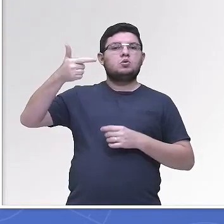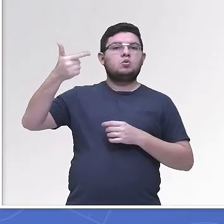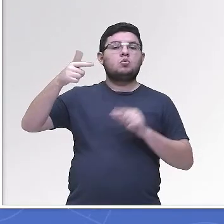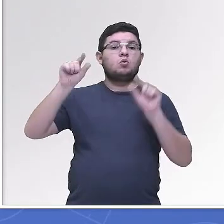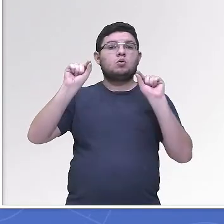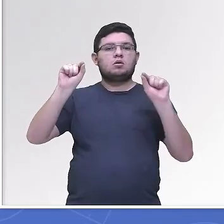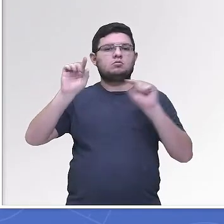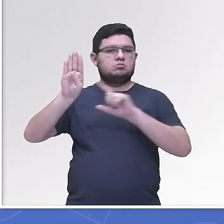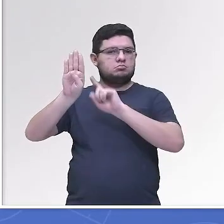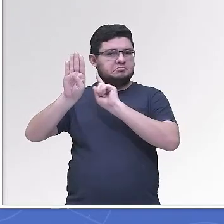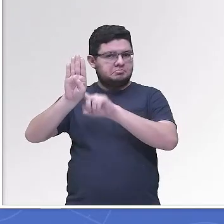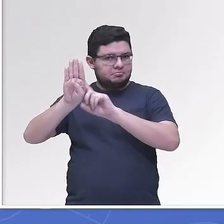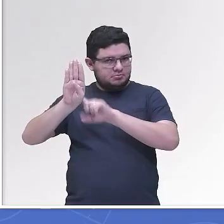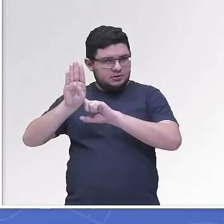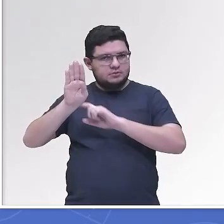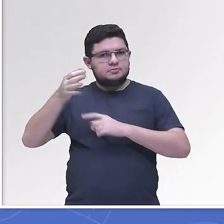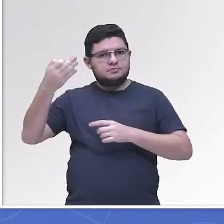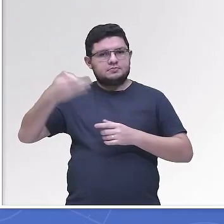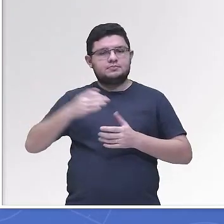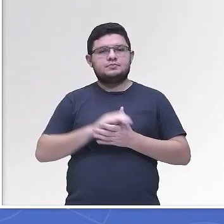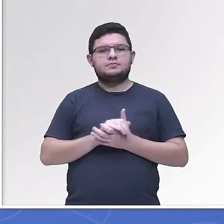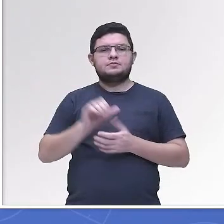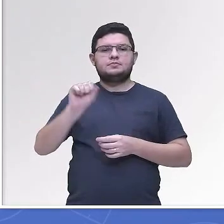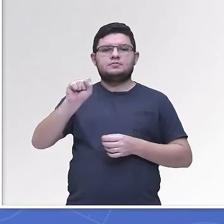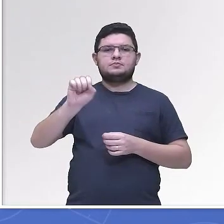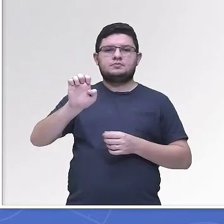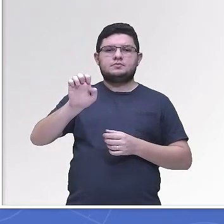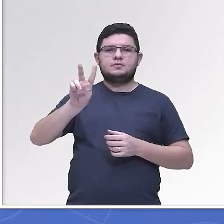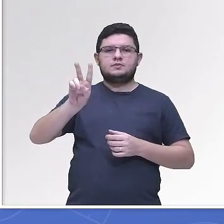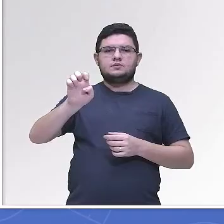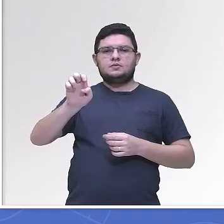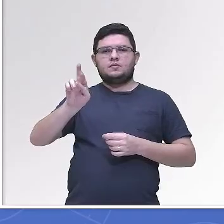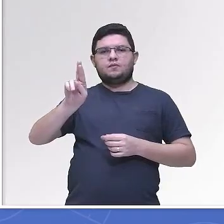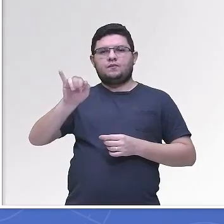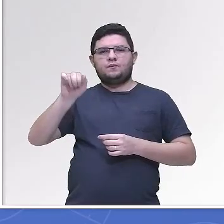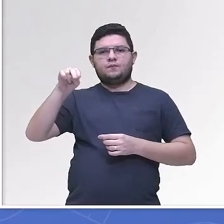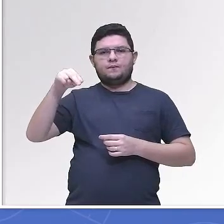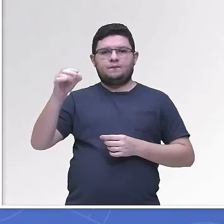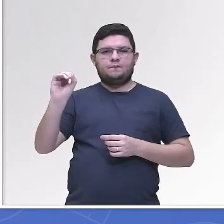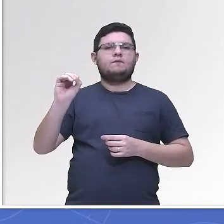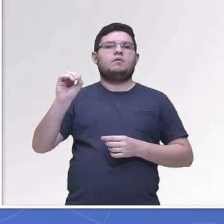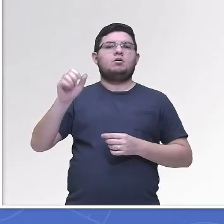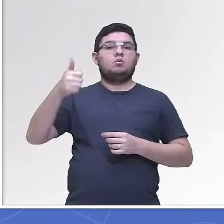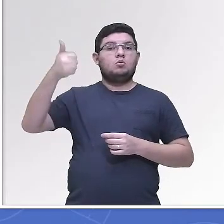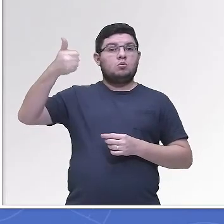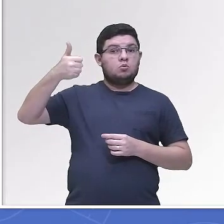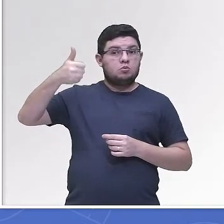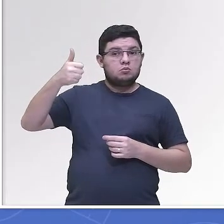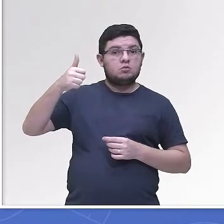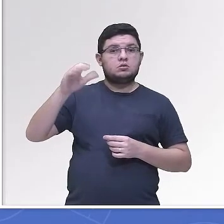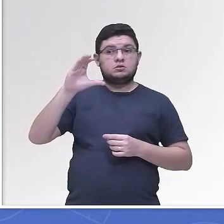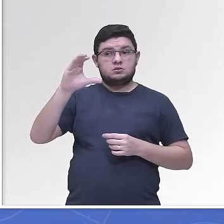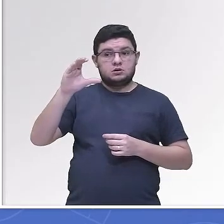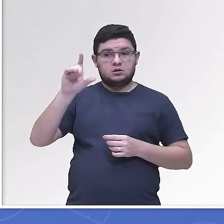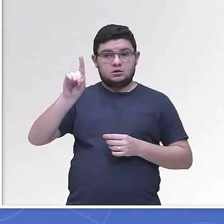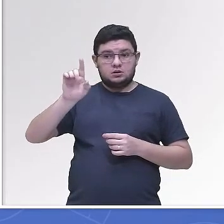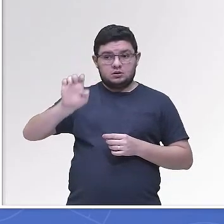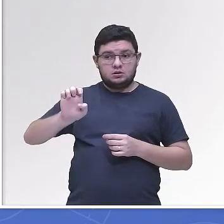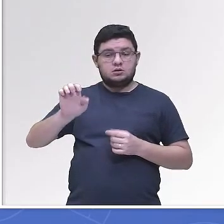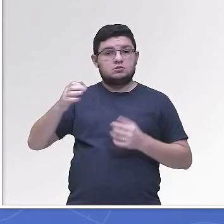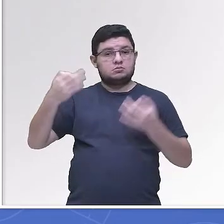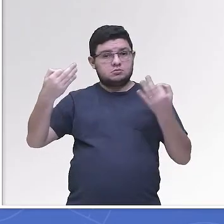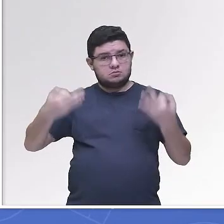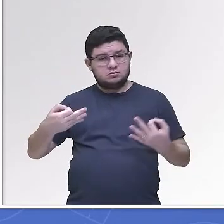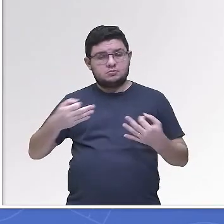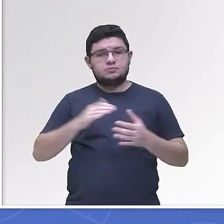é a resposta. Severino, questão 1, C, D e E estão corretas. E a